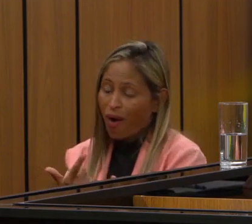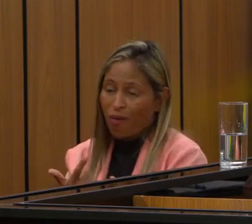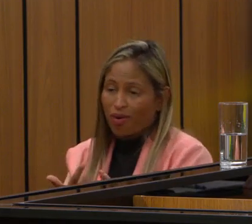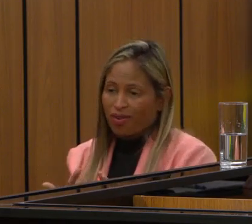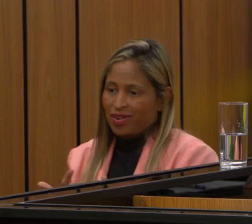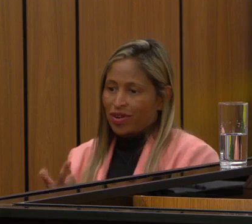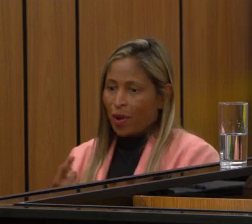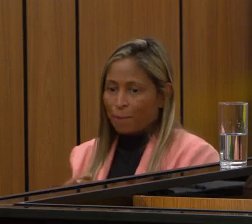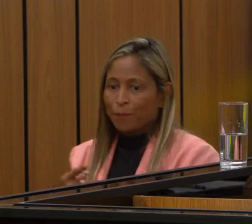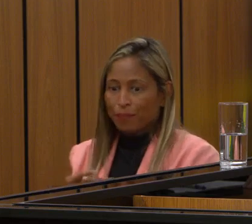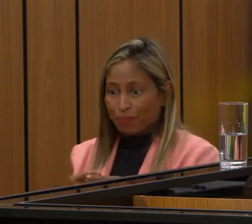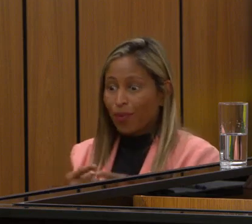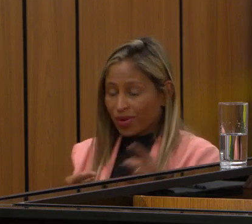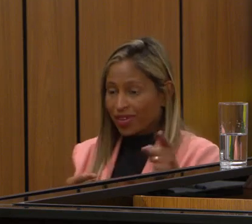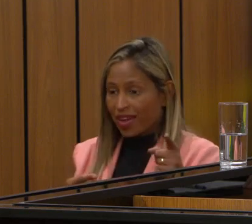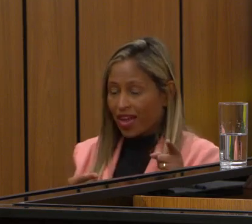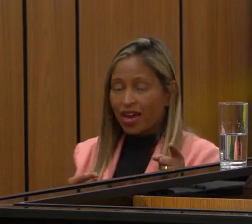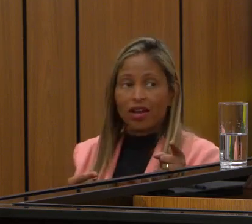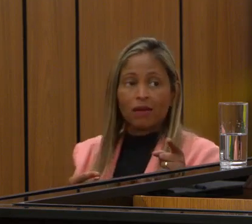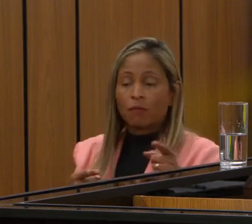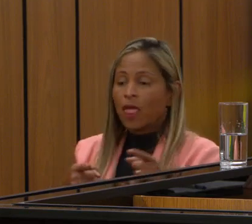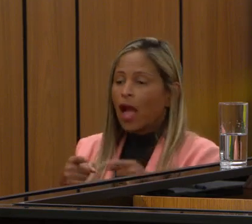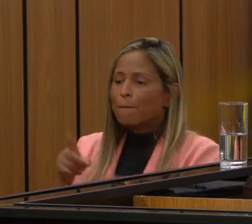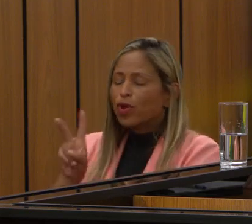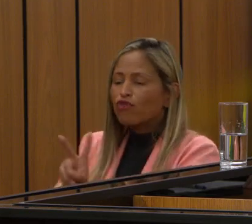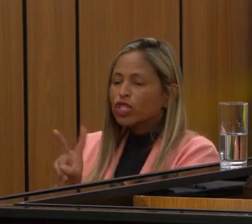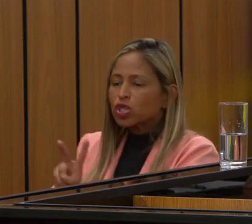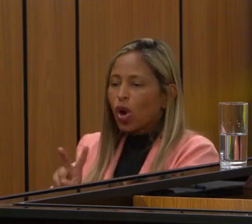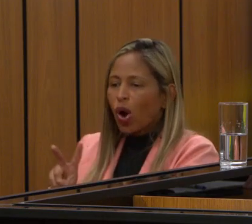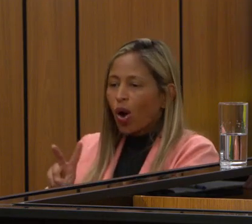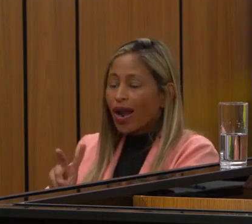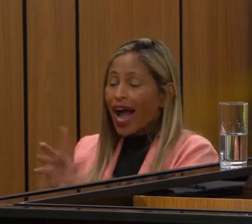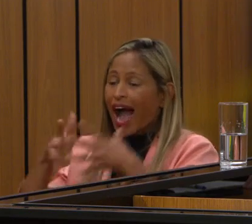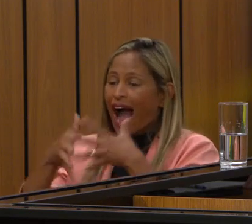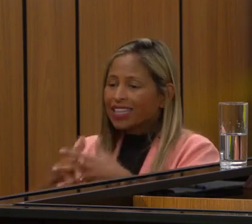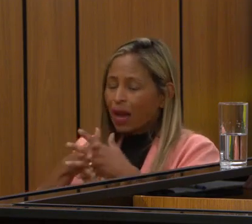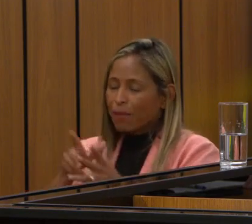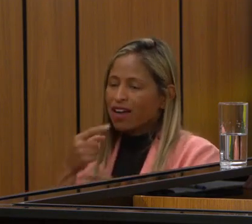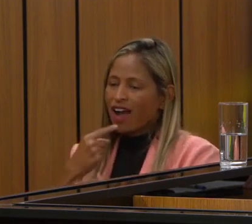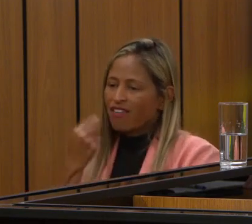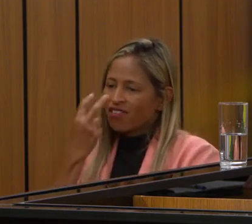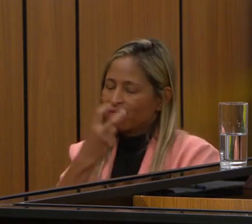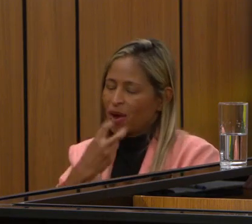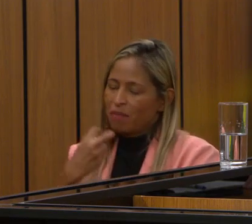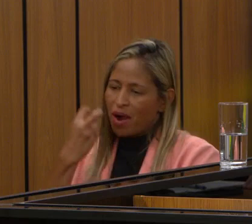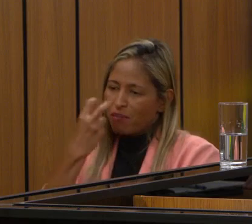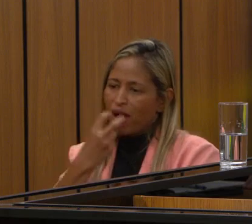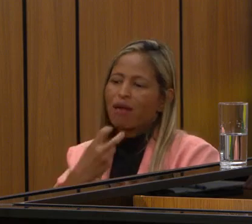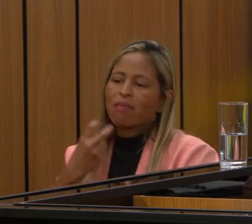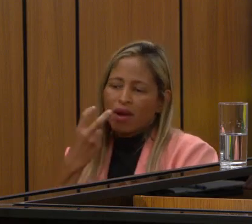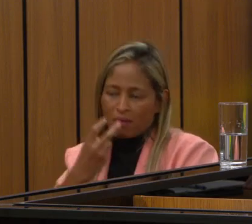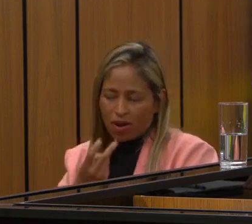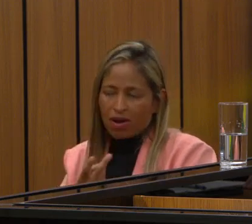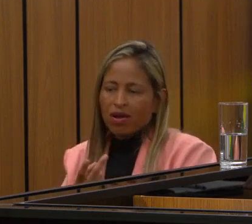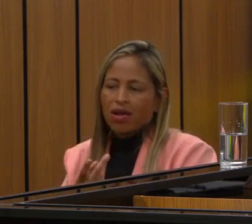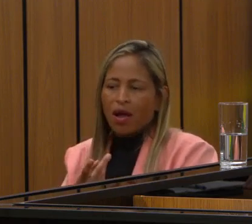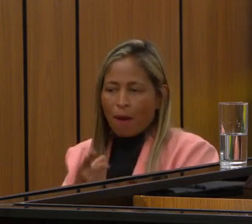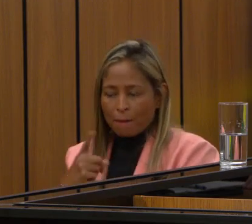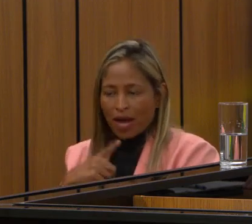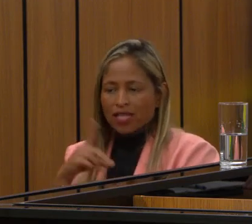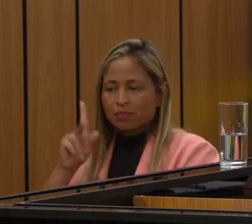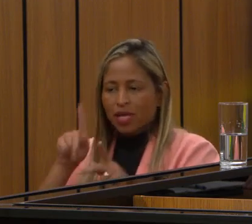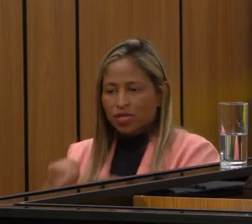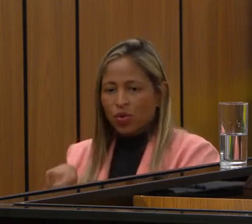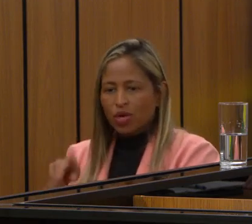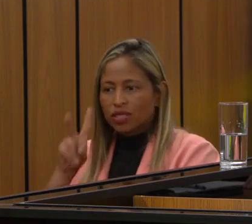eu ainda coloquei uma provisória aqui que me atrapalha a fala um pouco mas muitas pessoas